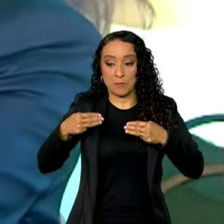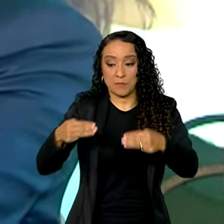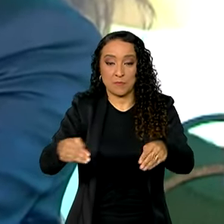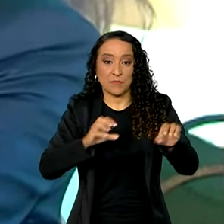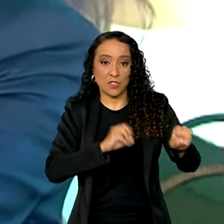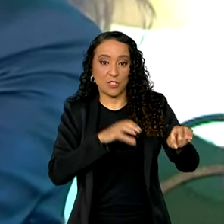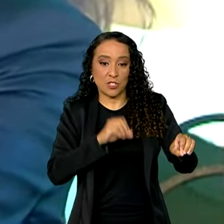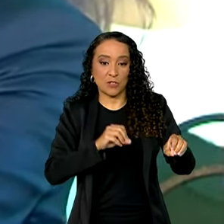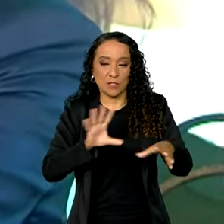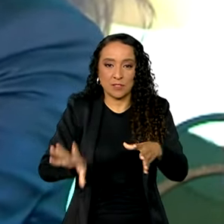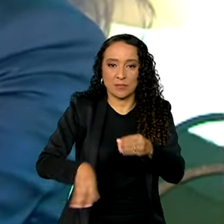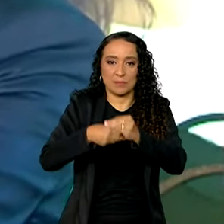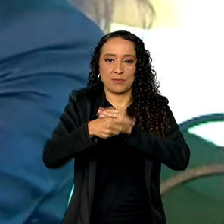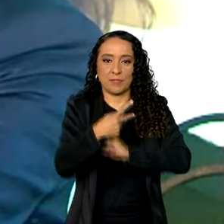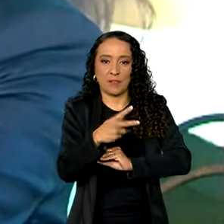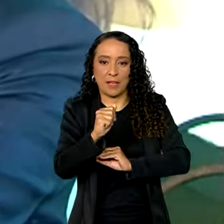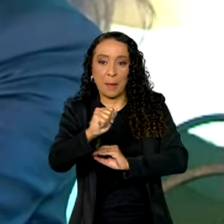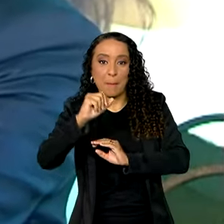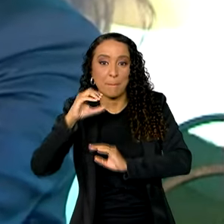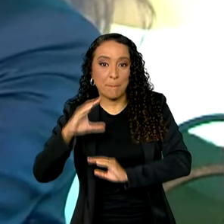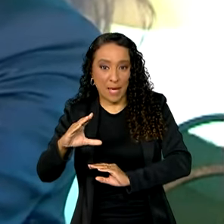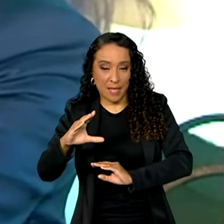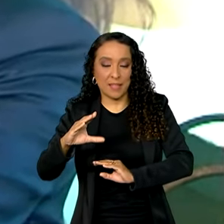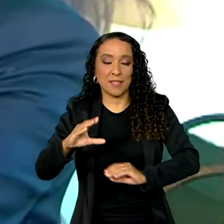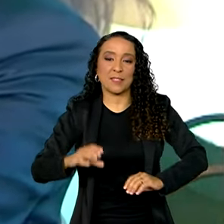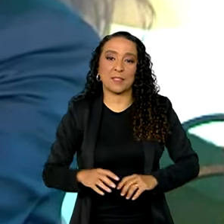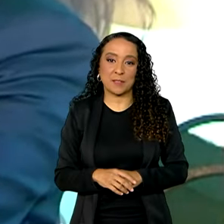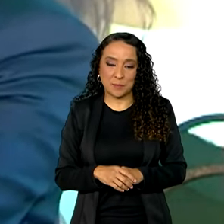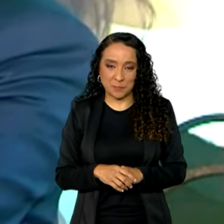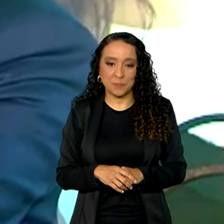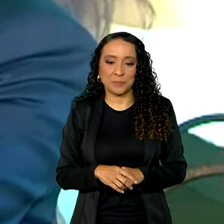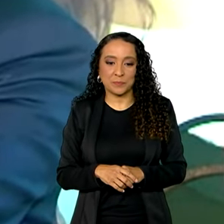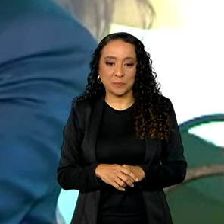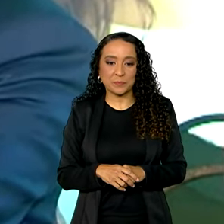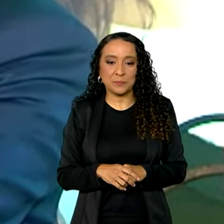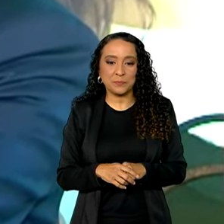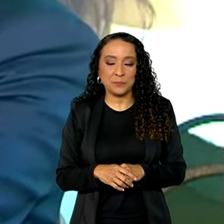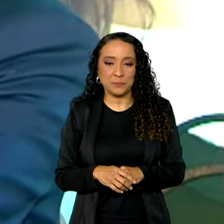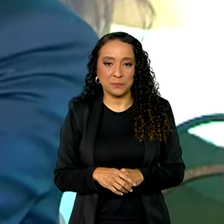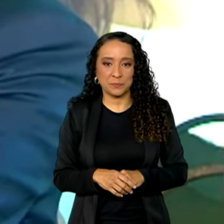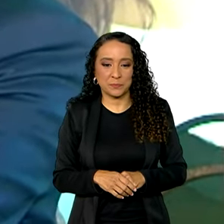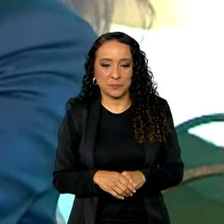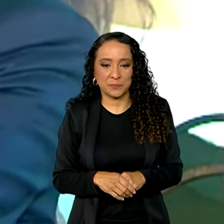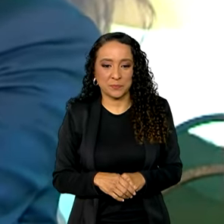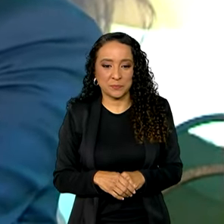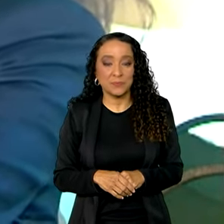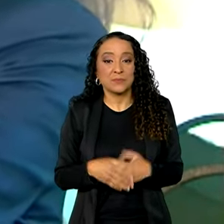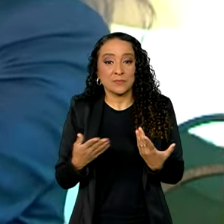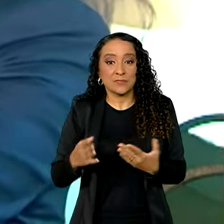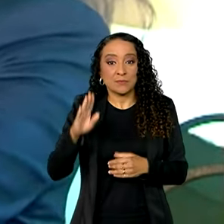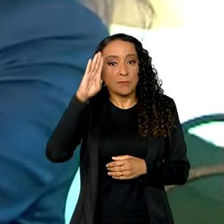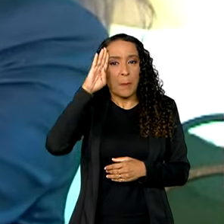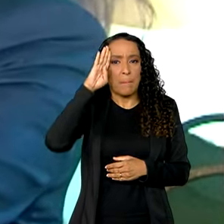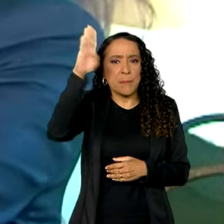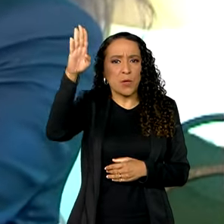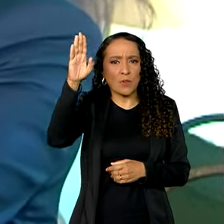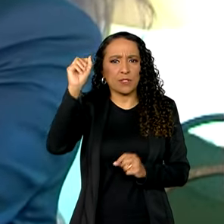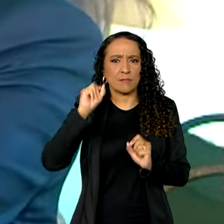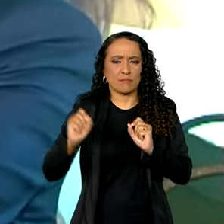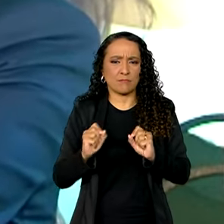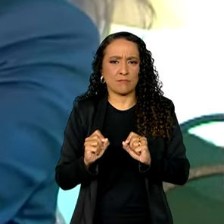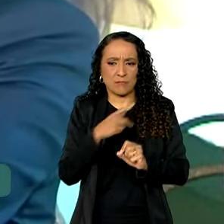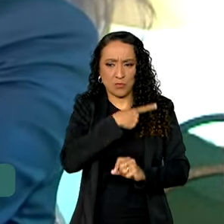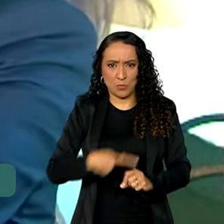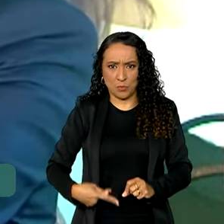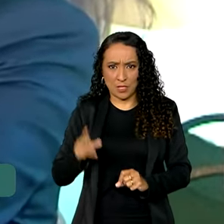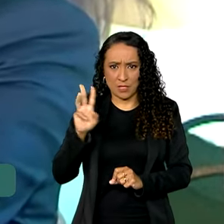Educação entra no PAC, que é o Programa de Aceleração no Crescimento do Governo Federal do presidente Lula. E uma das prioridades do presidente